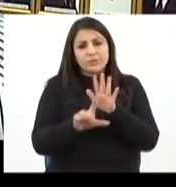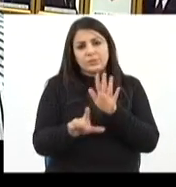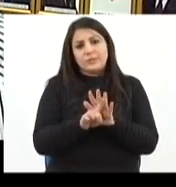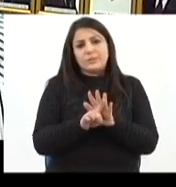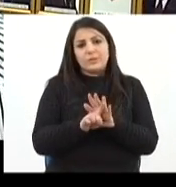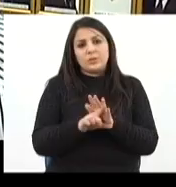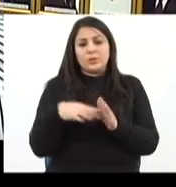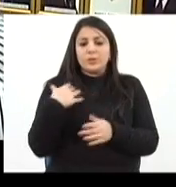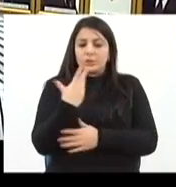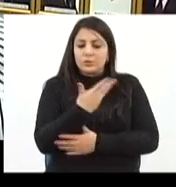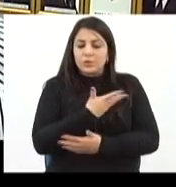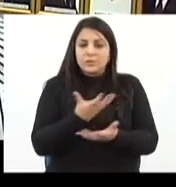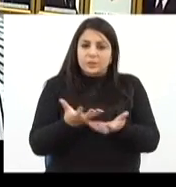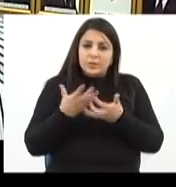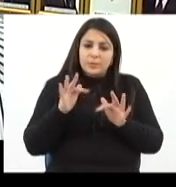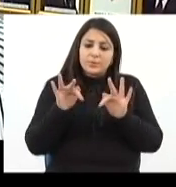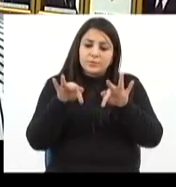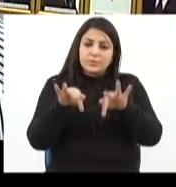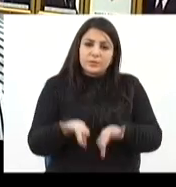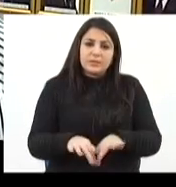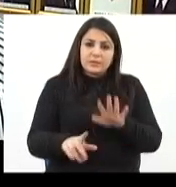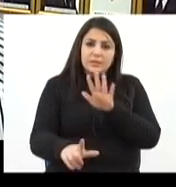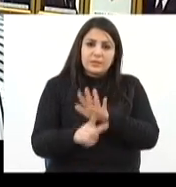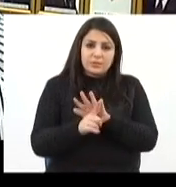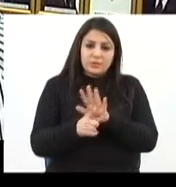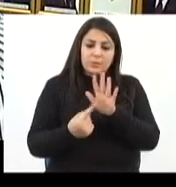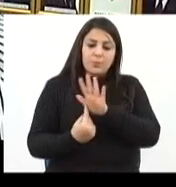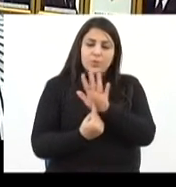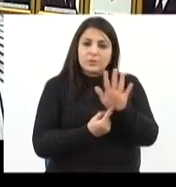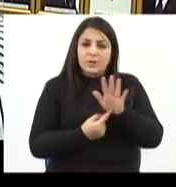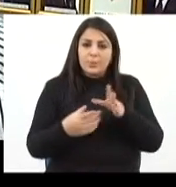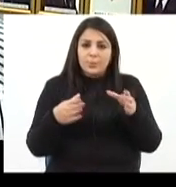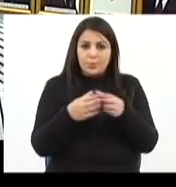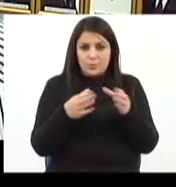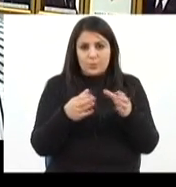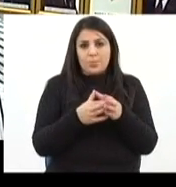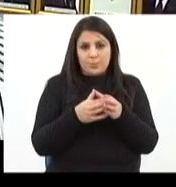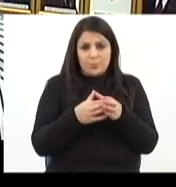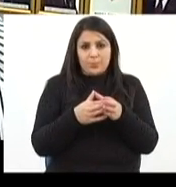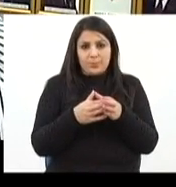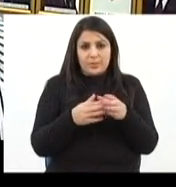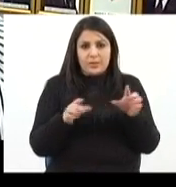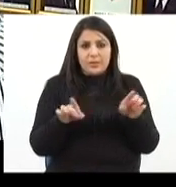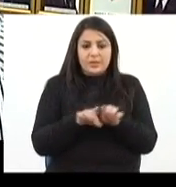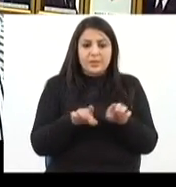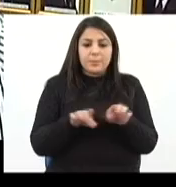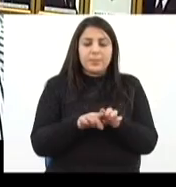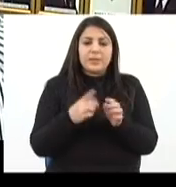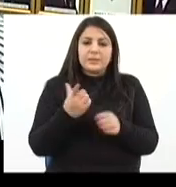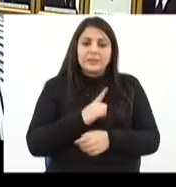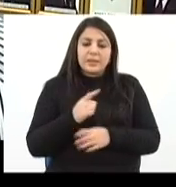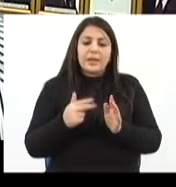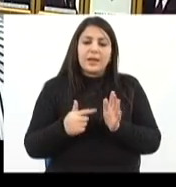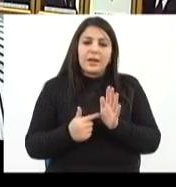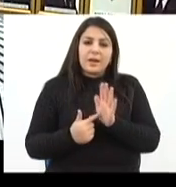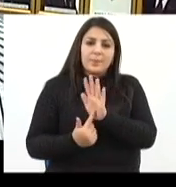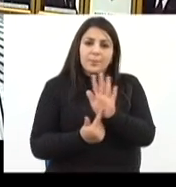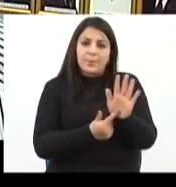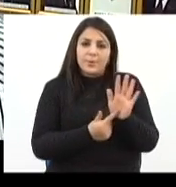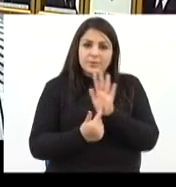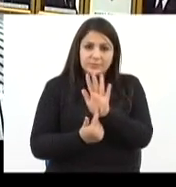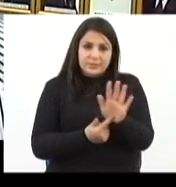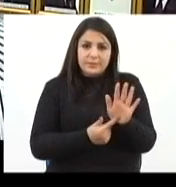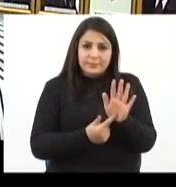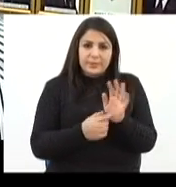Os próximos passos são nós finalizarmos essa legislação, apresentar para o grupo maior e, a partir disso, fazer a apresentação para o